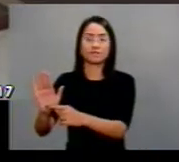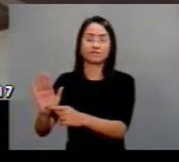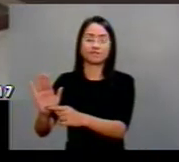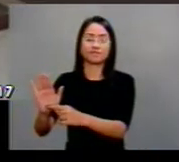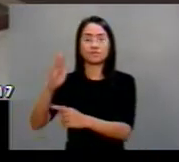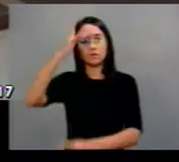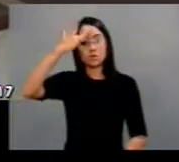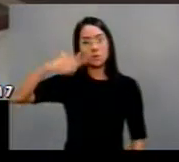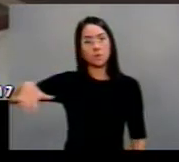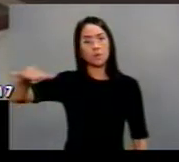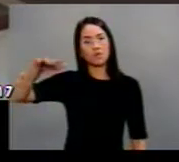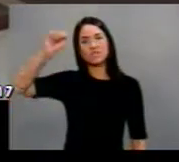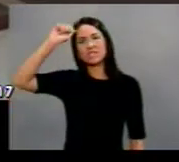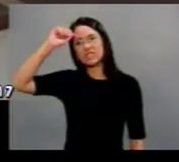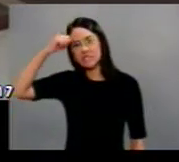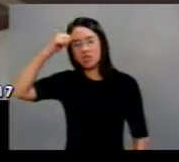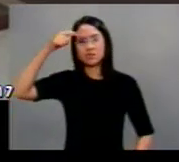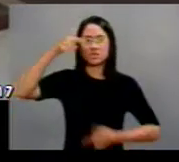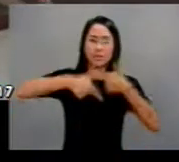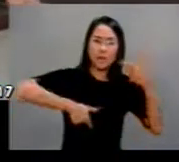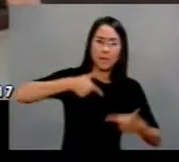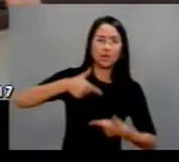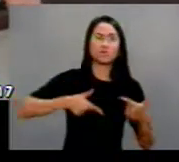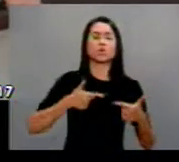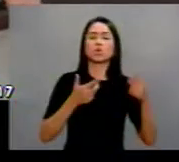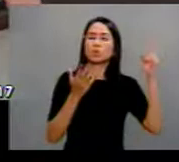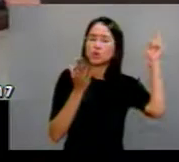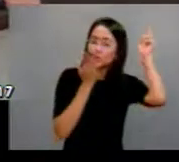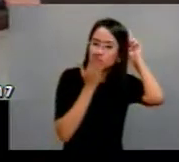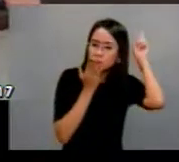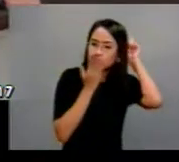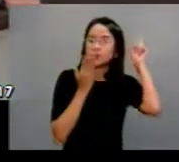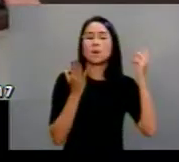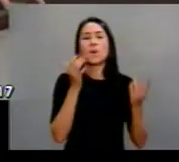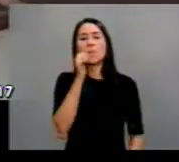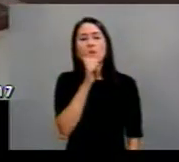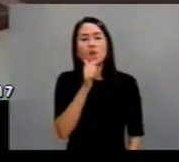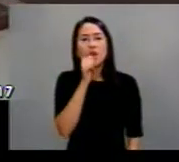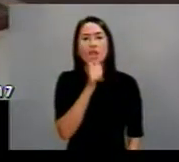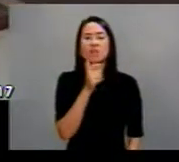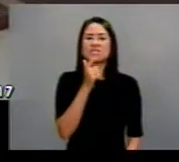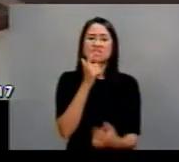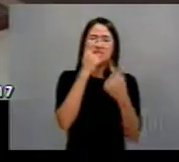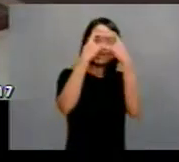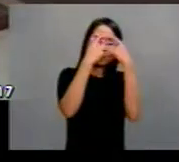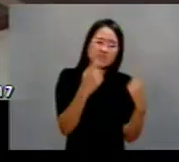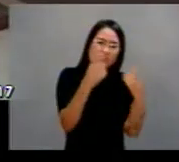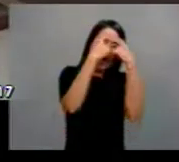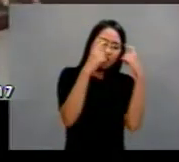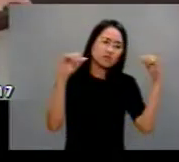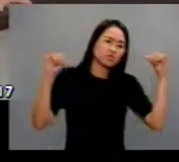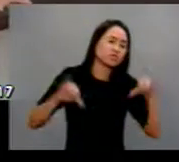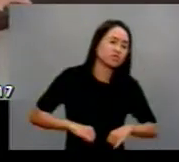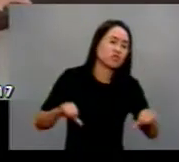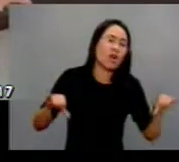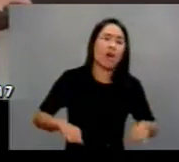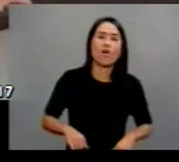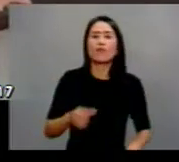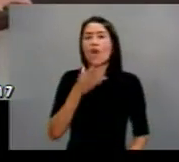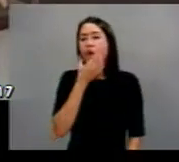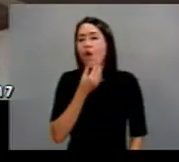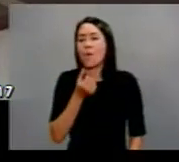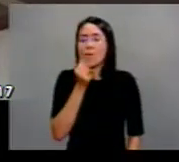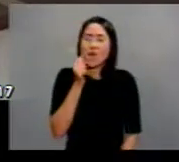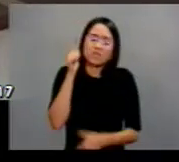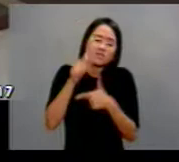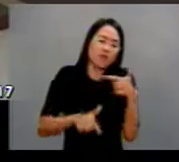povo negro, trabalhador, dos quilombolas, dos indígenas, das mulheres violentadas, dos homens e mulheres que trabalham